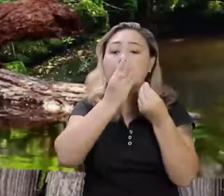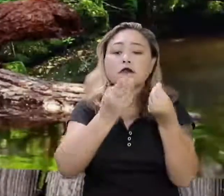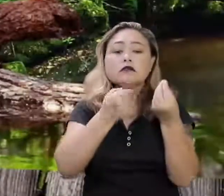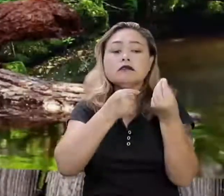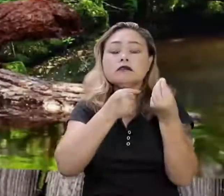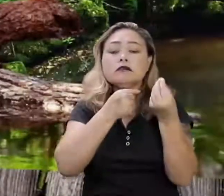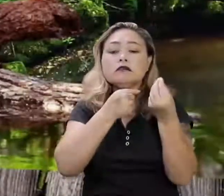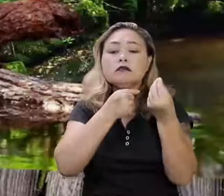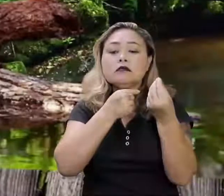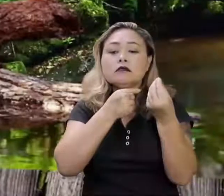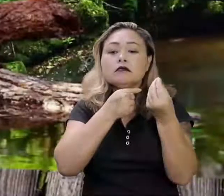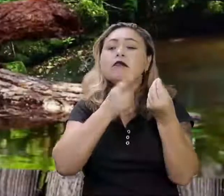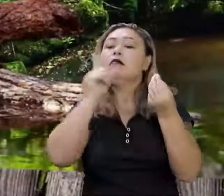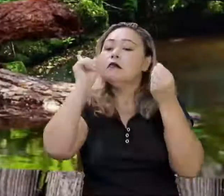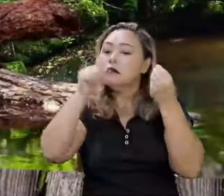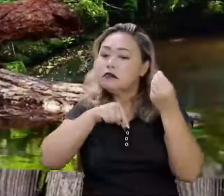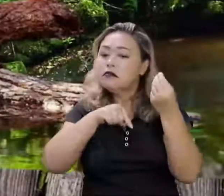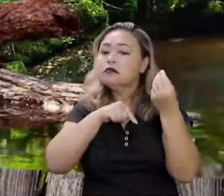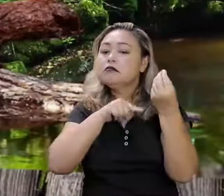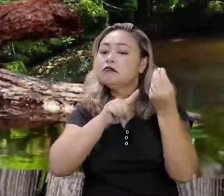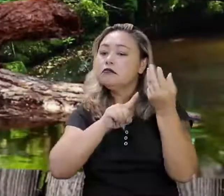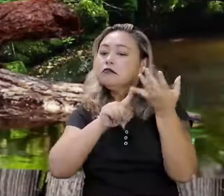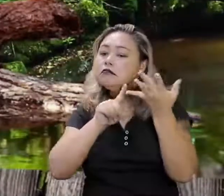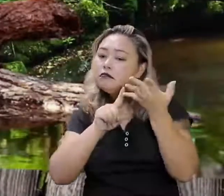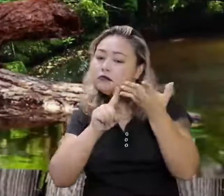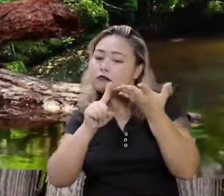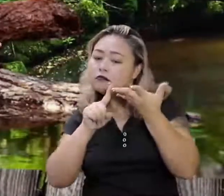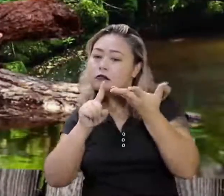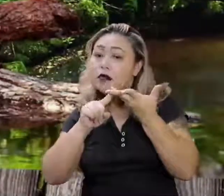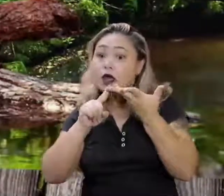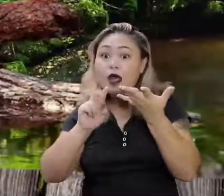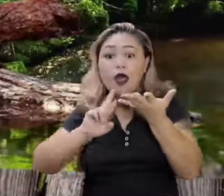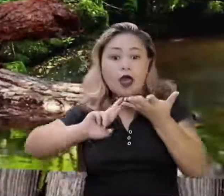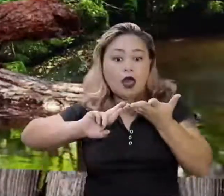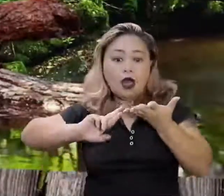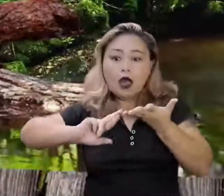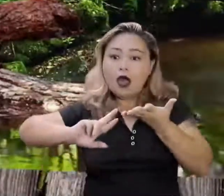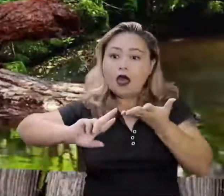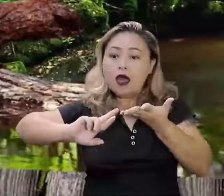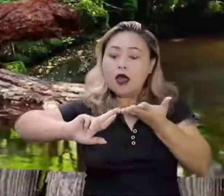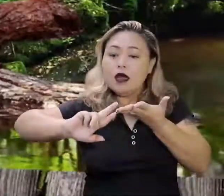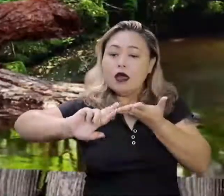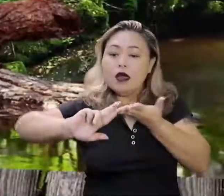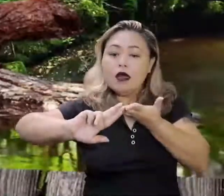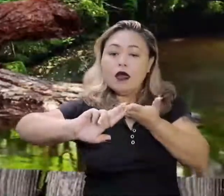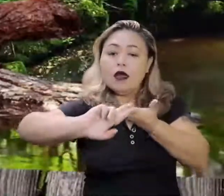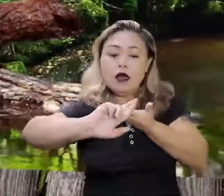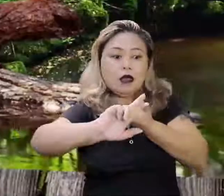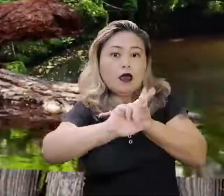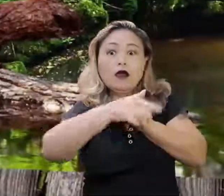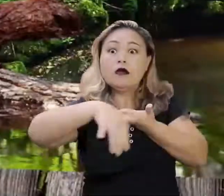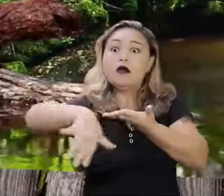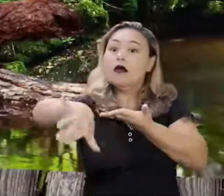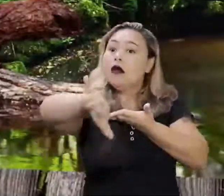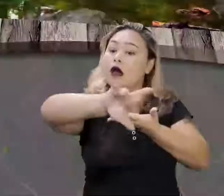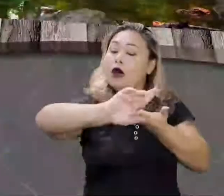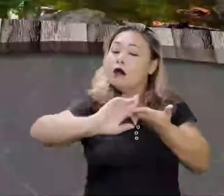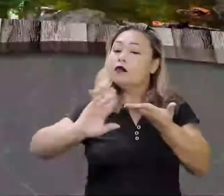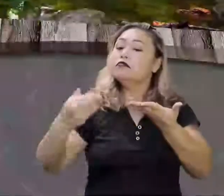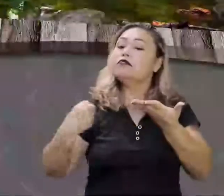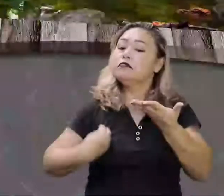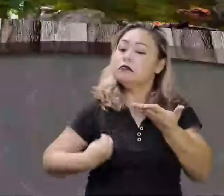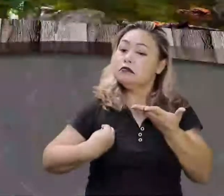toda essa diversidade, de toda essa exuberância que a gente tem em relação a formas de vida no